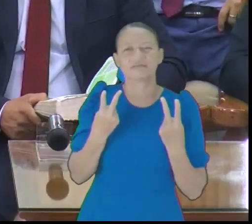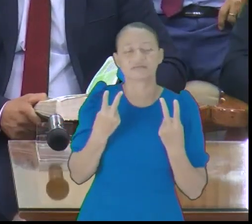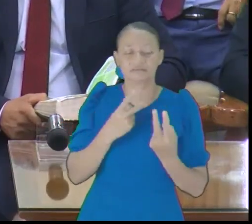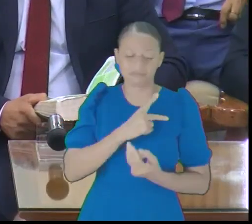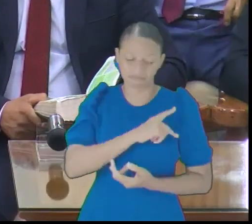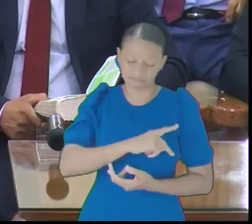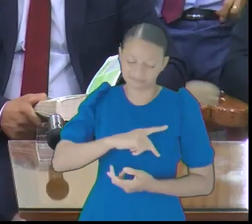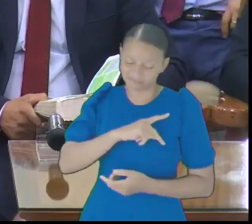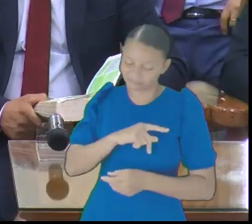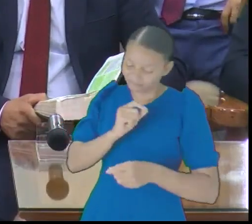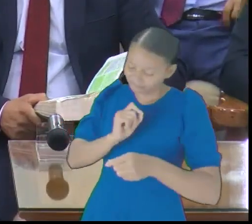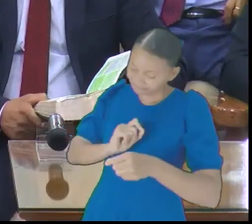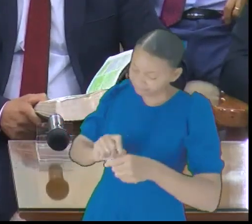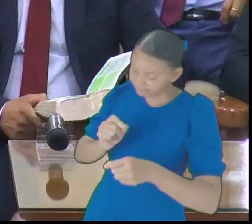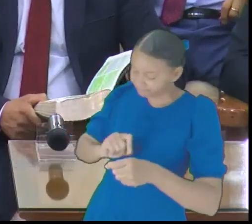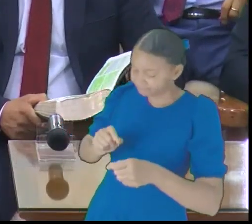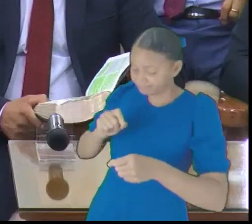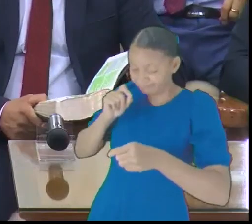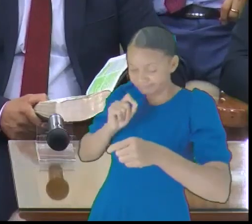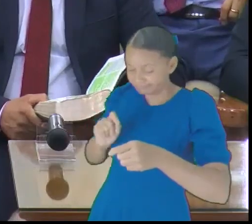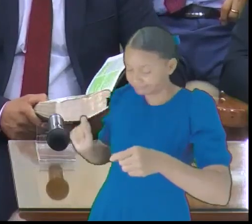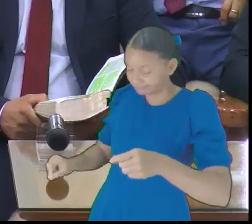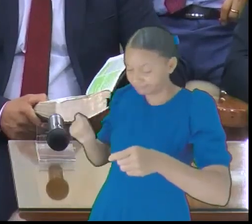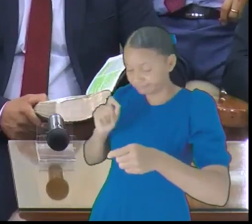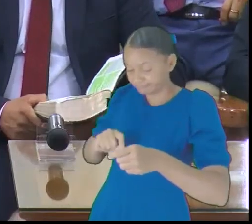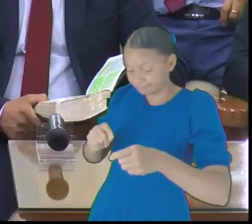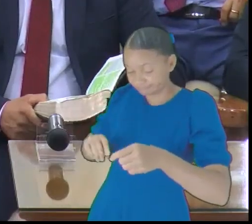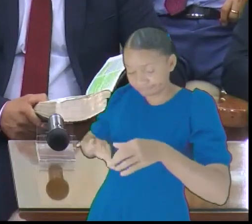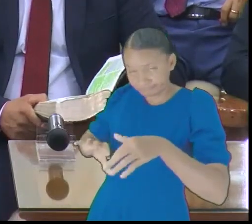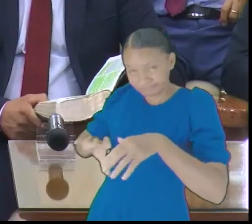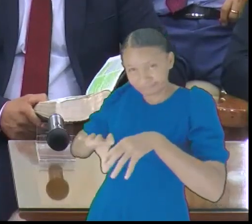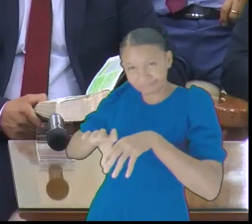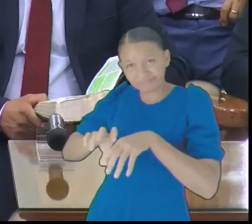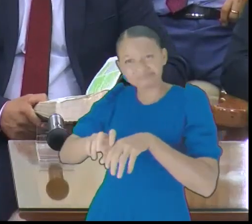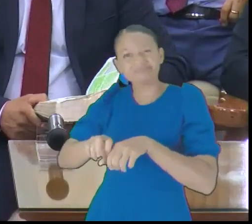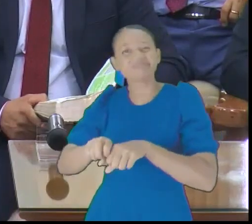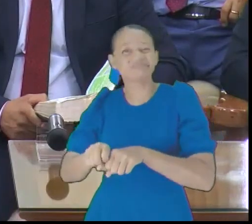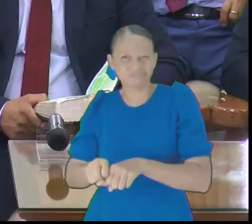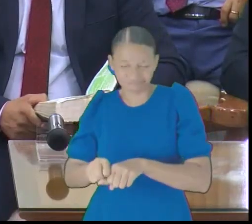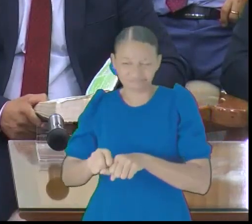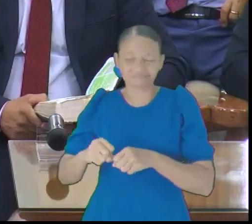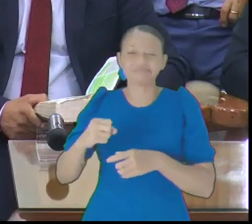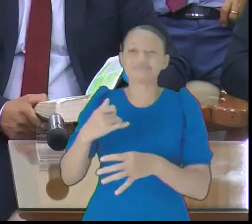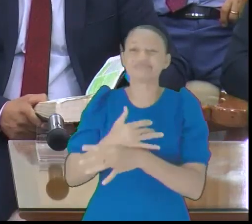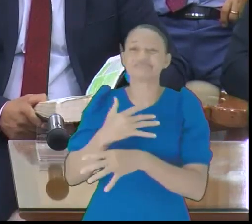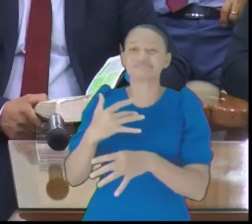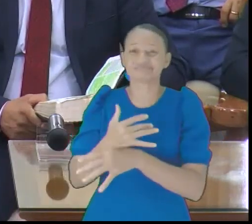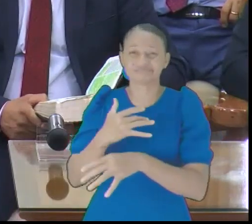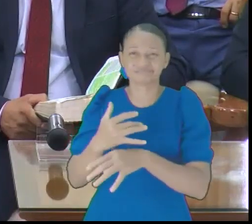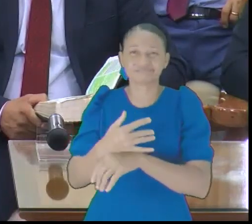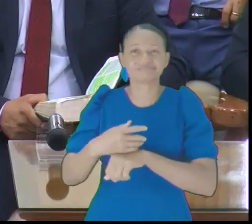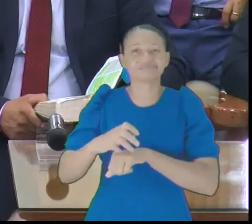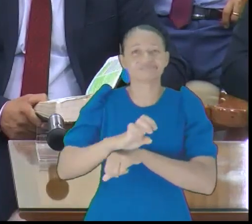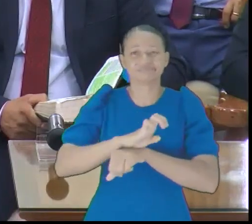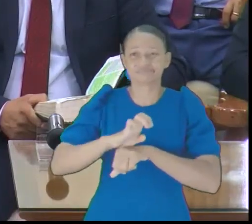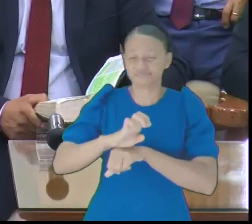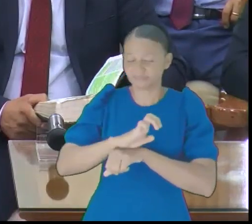Paulo, escrevendo aos irmãos na cidade de Éfeso, ele exorta: